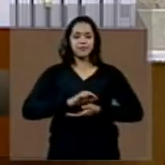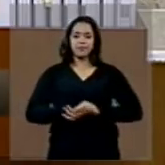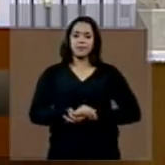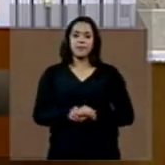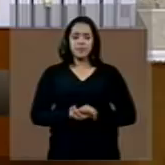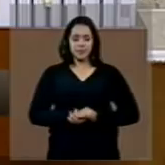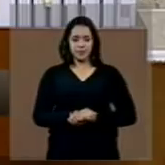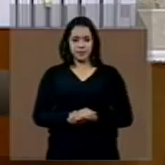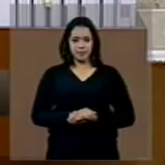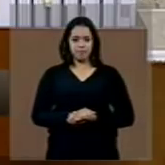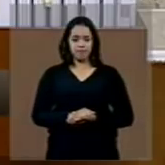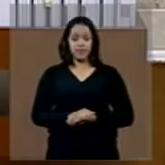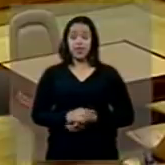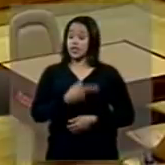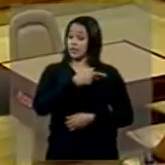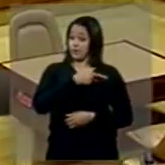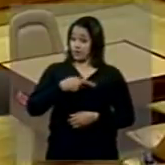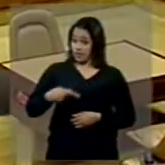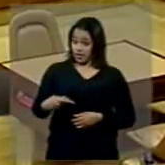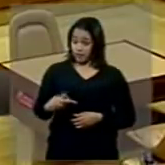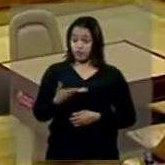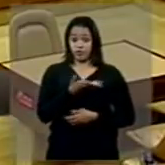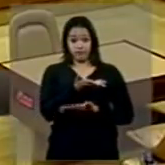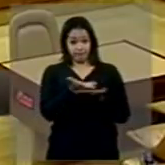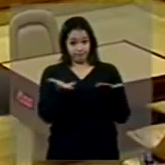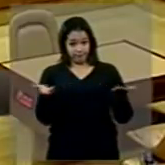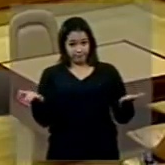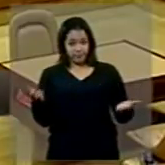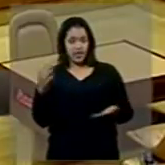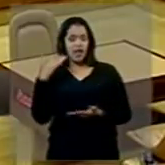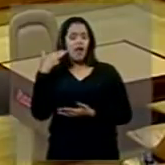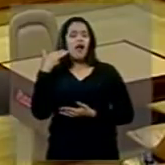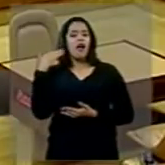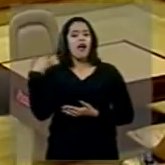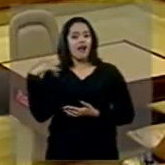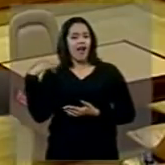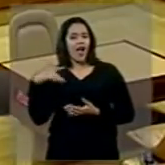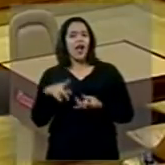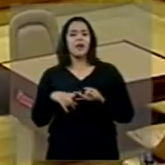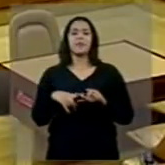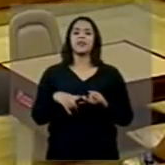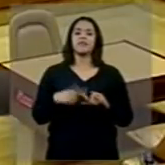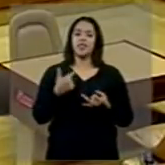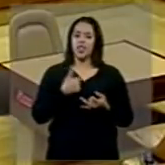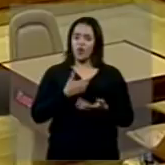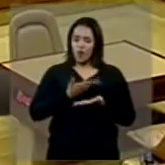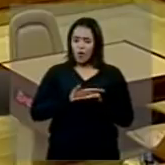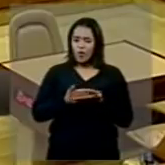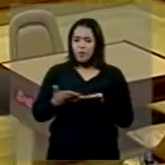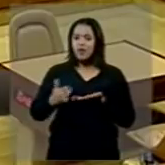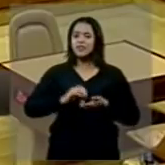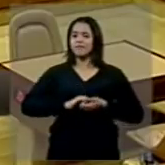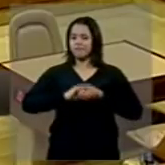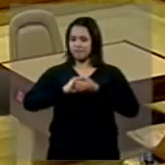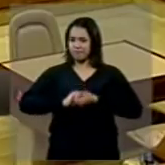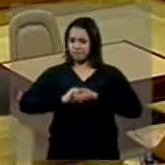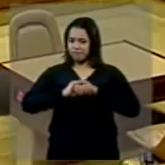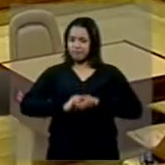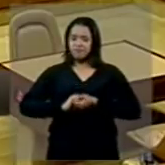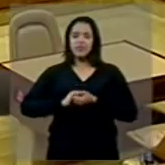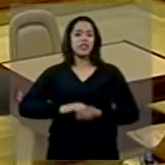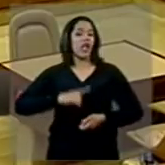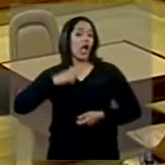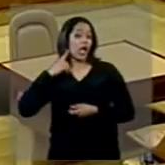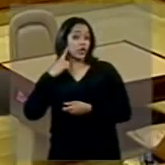Presidente, ministra Carmen, ministros, Raquel, inicio cumprimentando os advogados que falaram